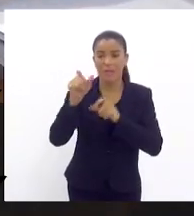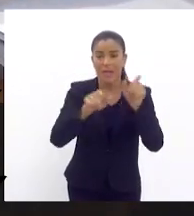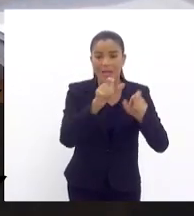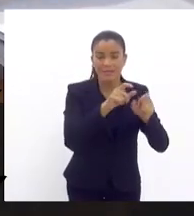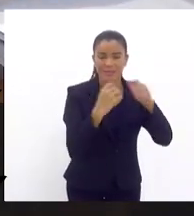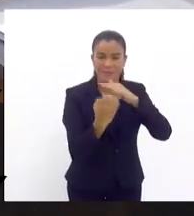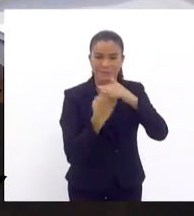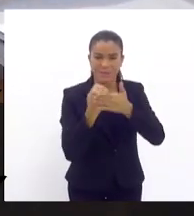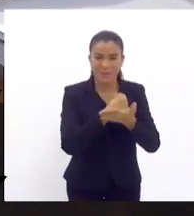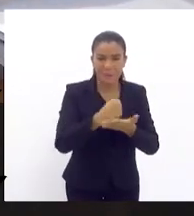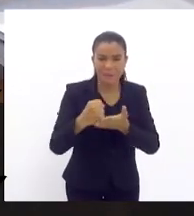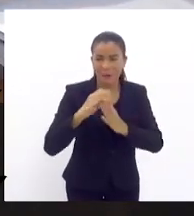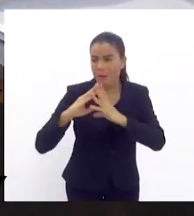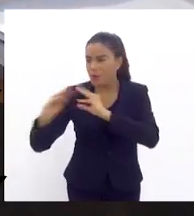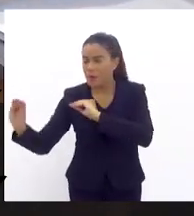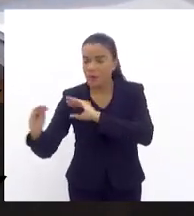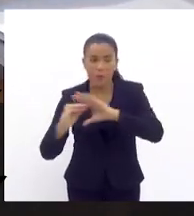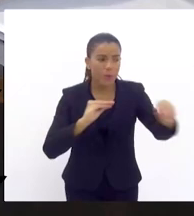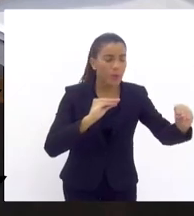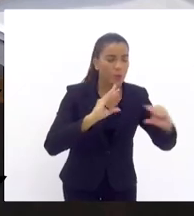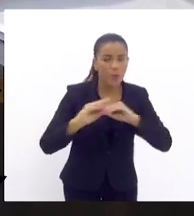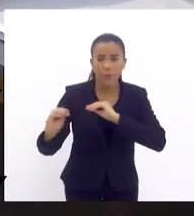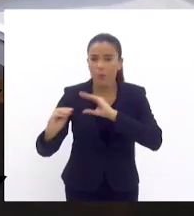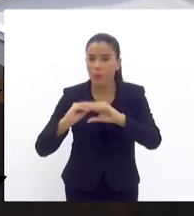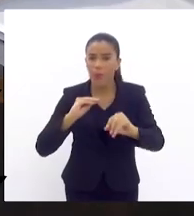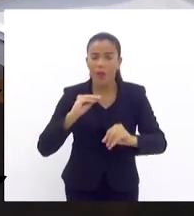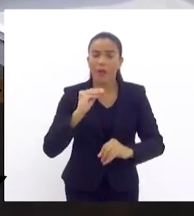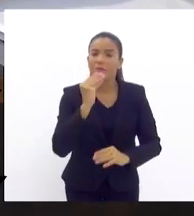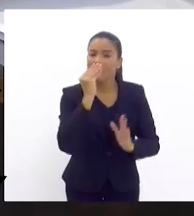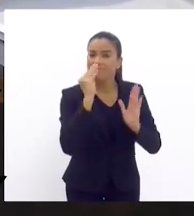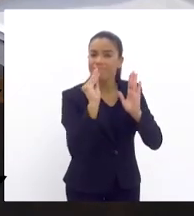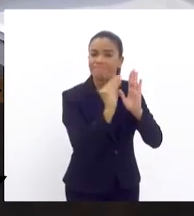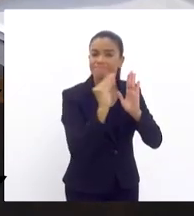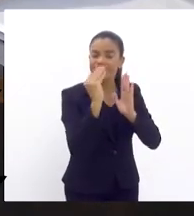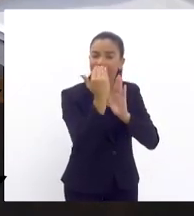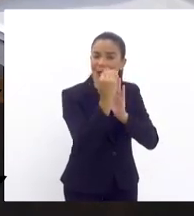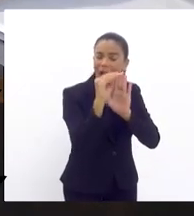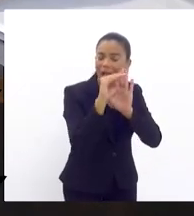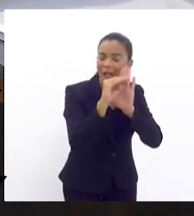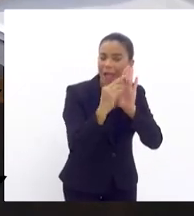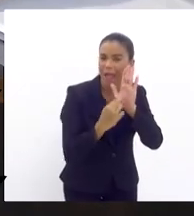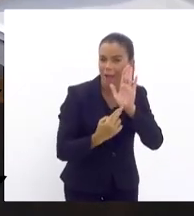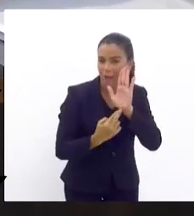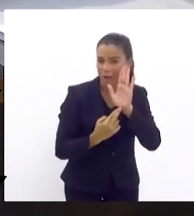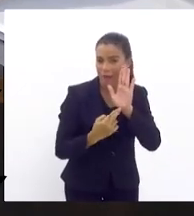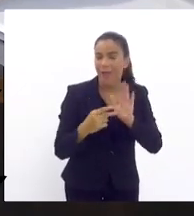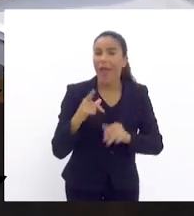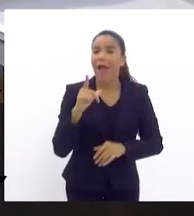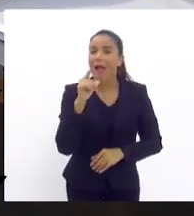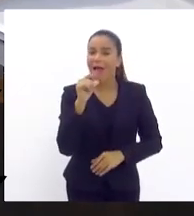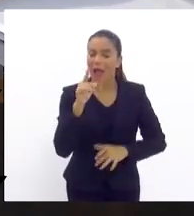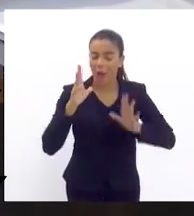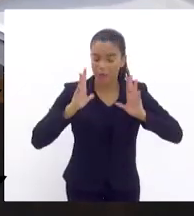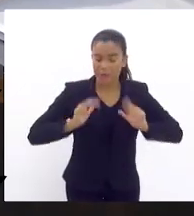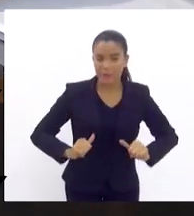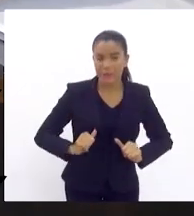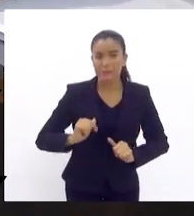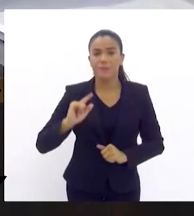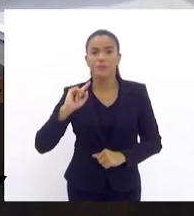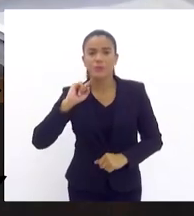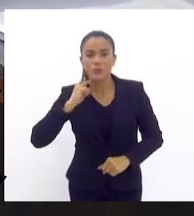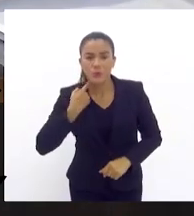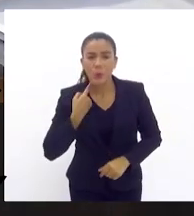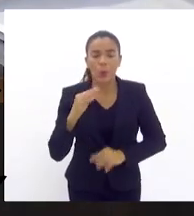fugindo pela tangente para não cumprir com a regulamentação que é da direito à água e esgoto sanitário tratado para toda a população